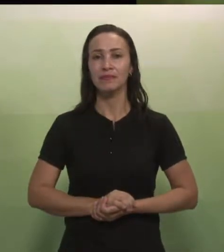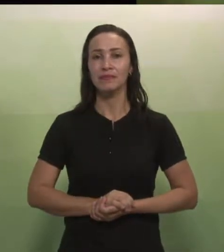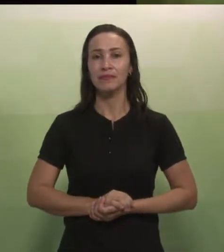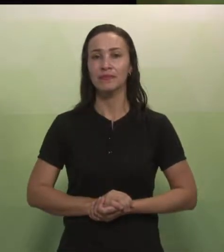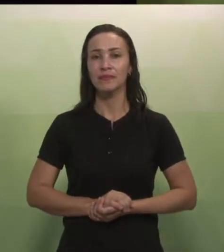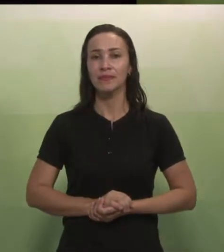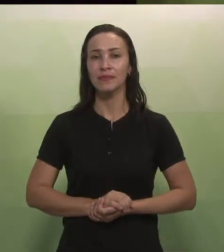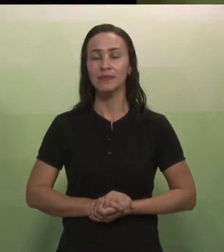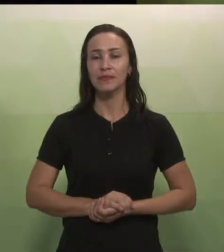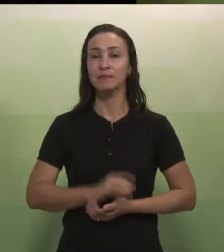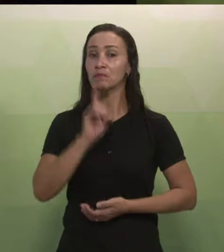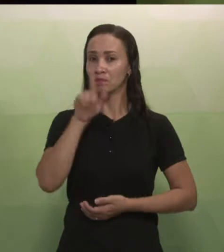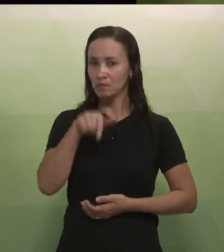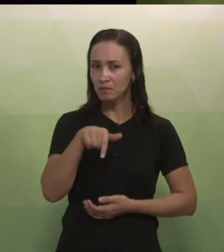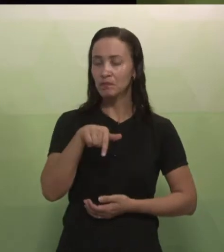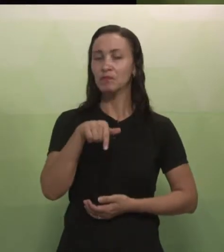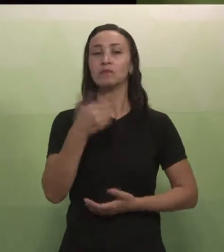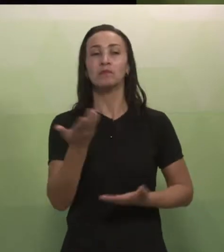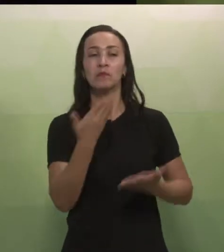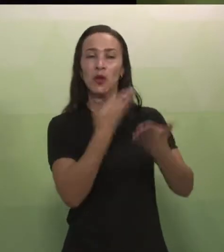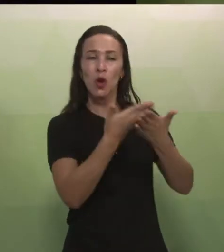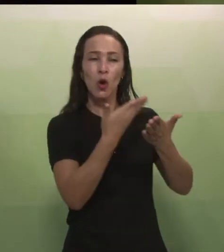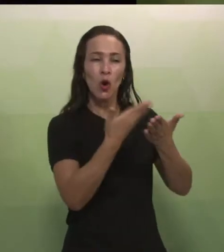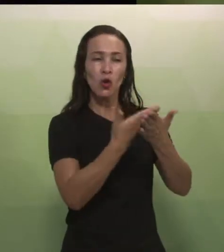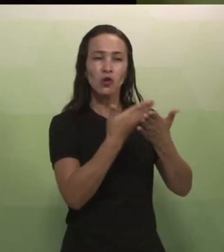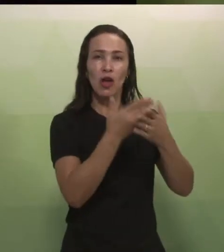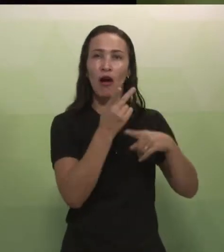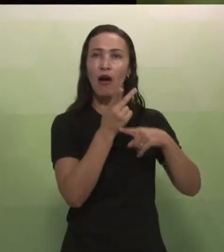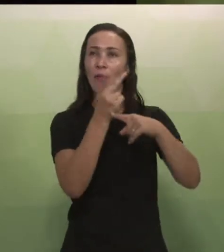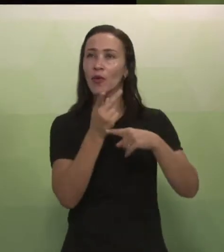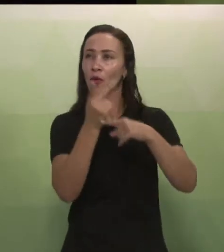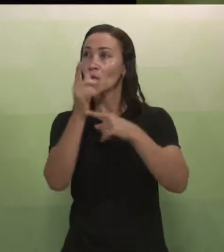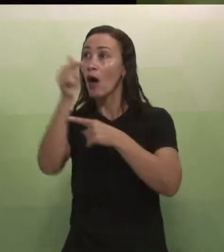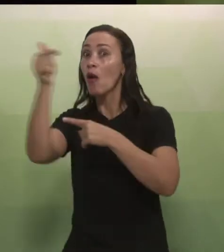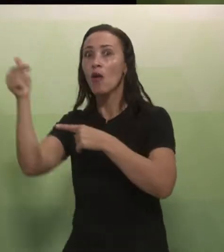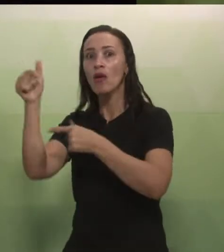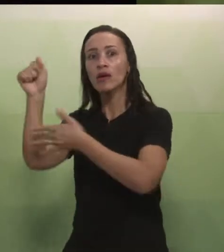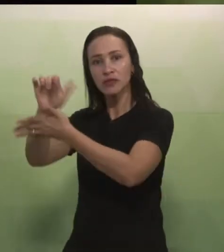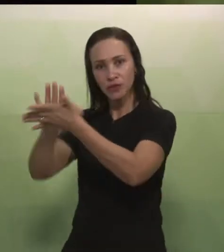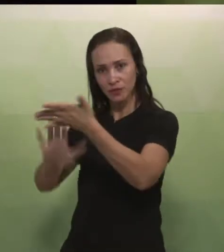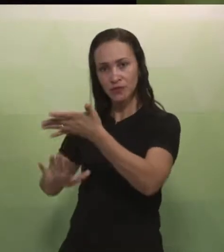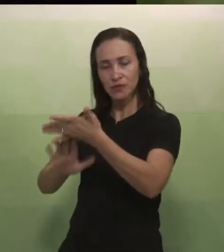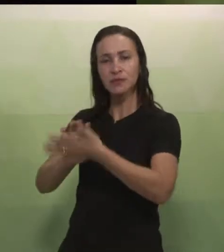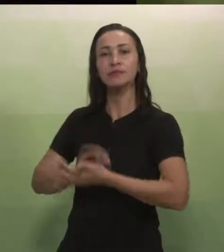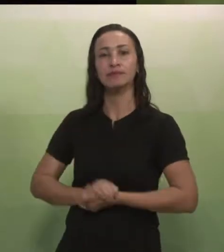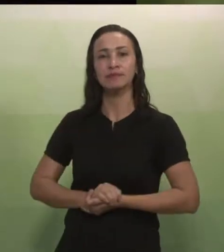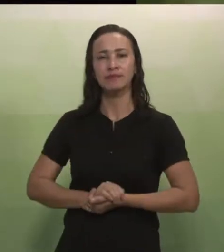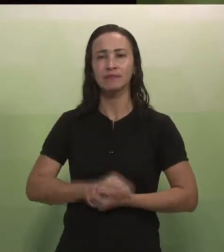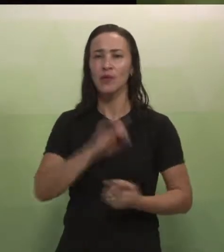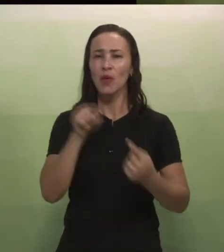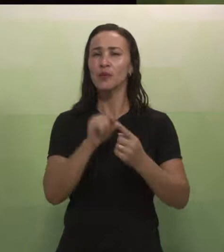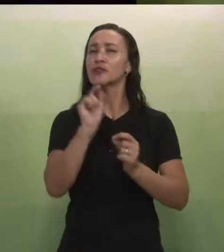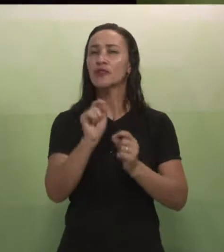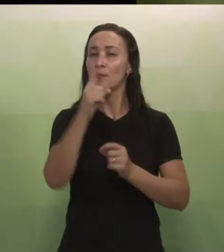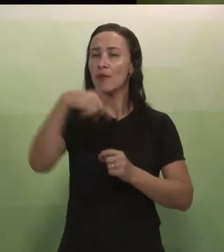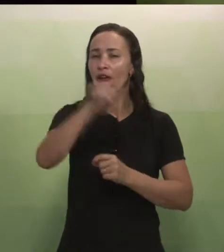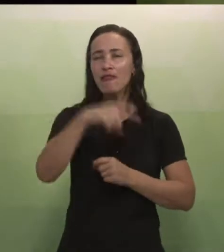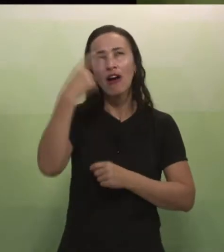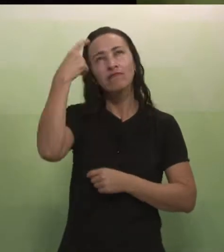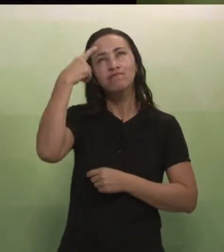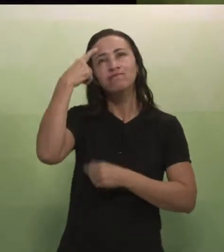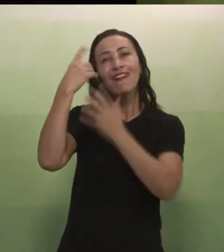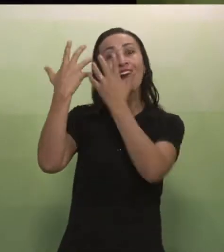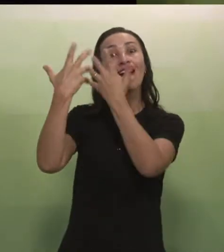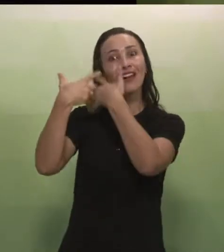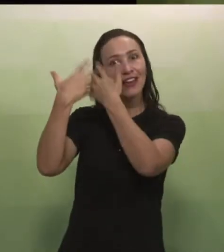se cursar ou de se buscar por outras atividades, tem o sentido de provocar análise,